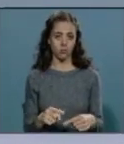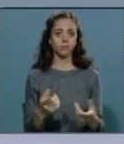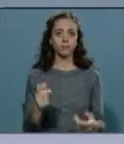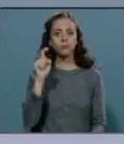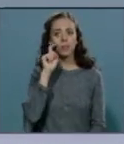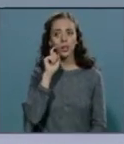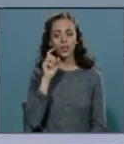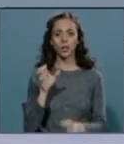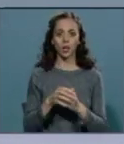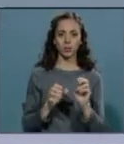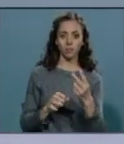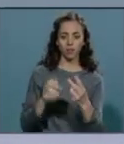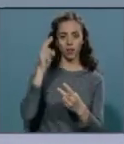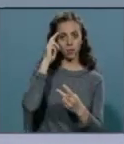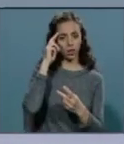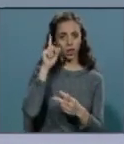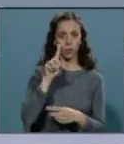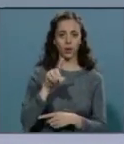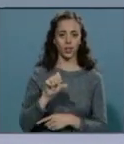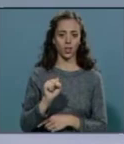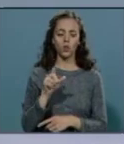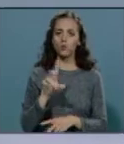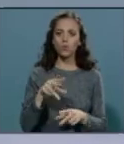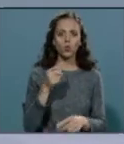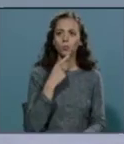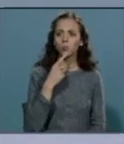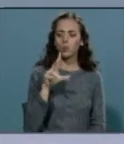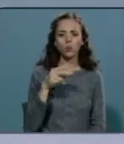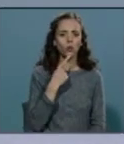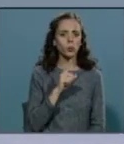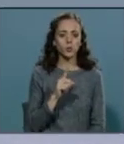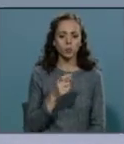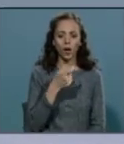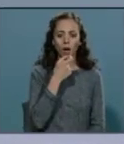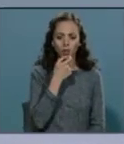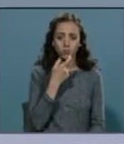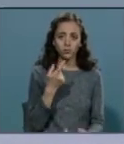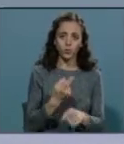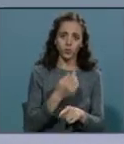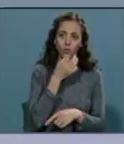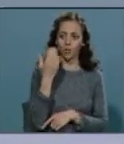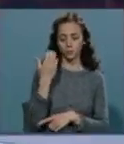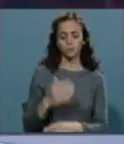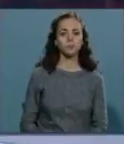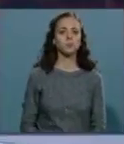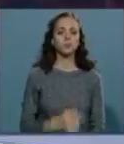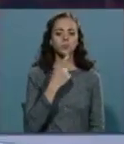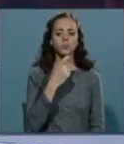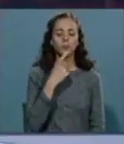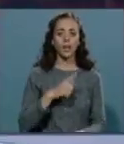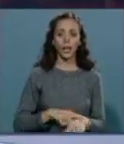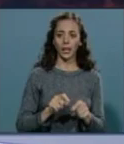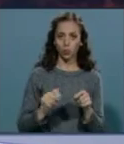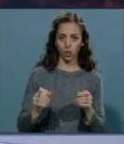garantia duas equipas da madeira na primeira liga nunca percebi nem vão perceber a não ser no quadril o que royalties relativamente a